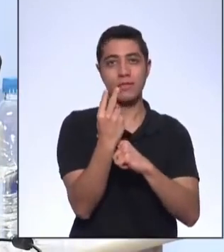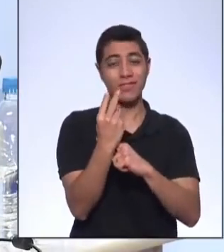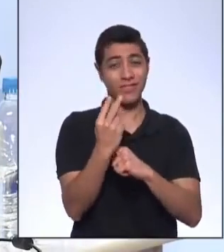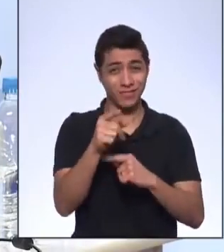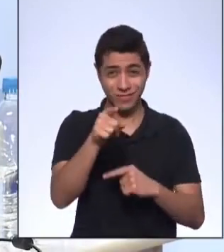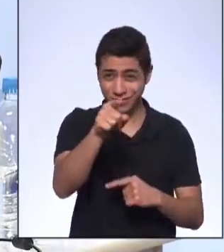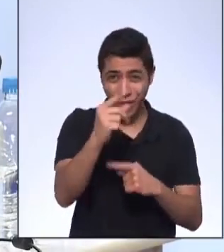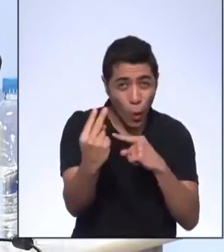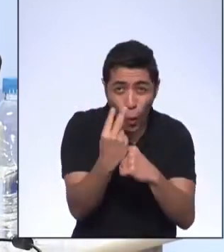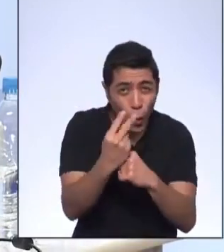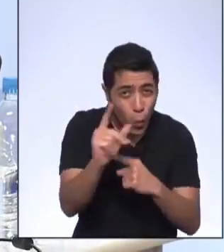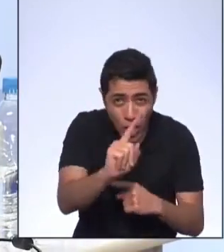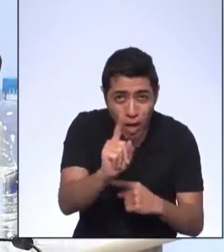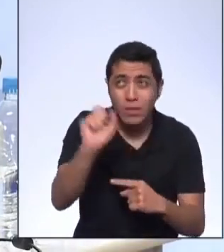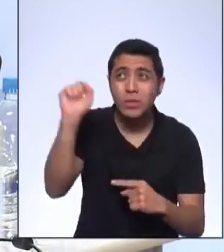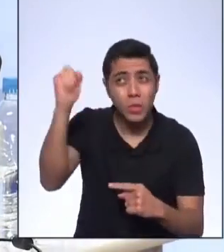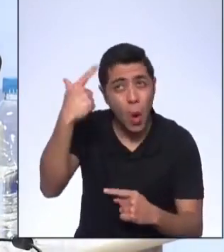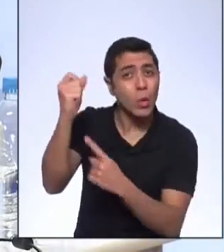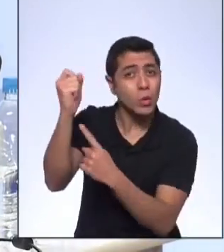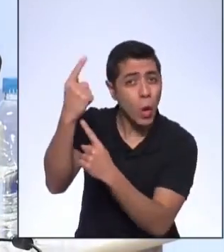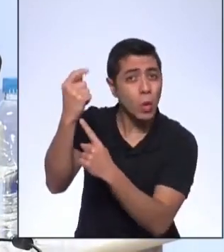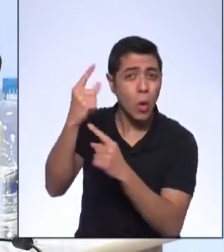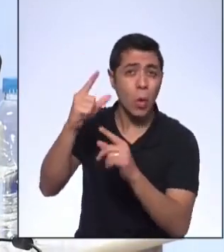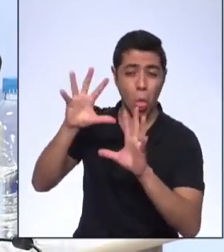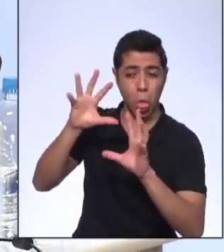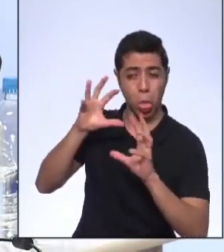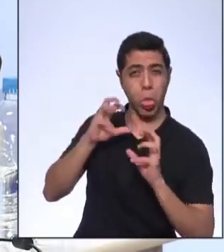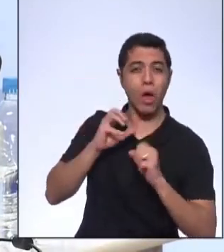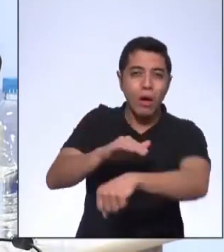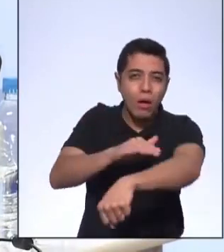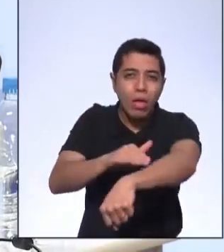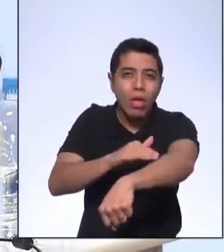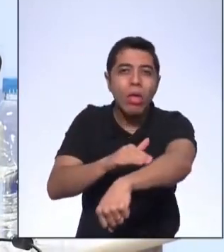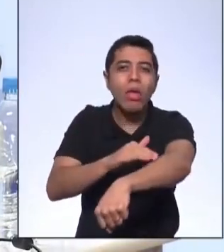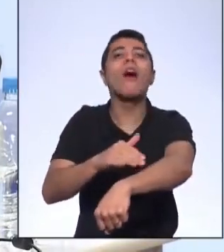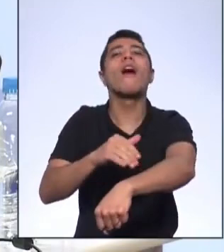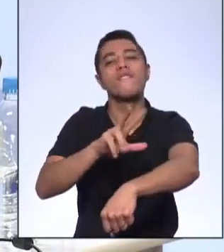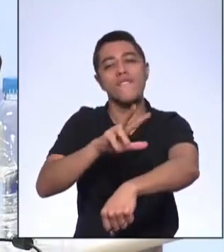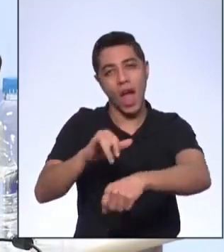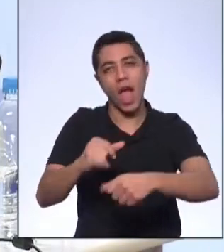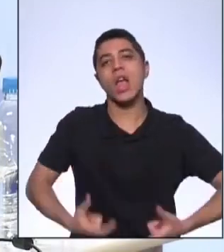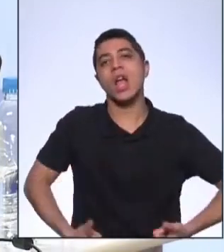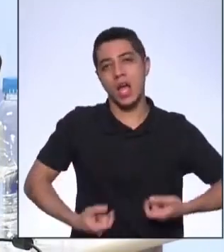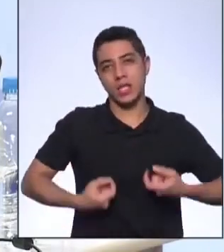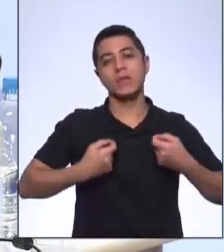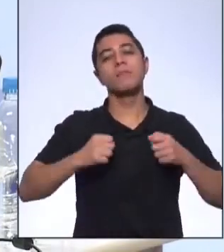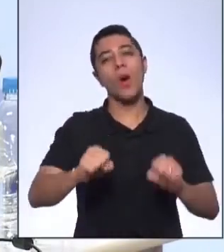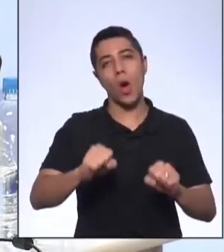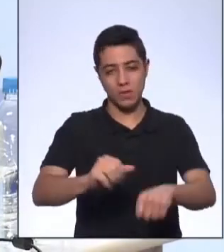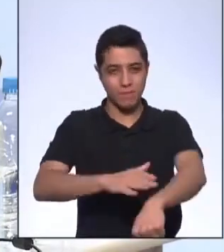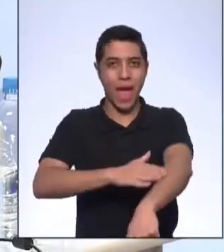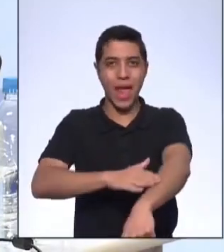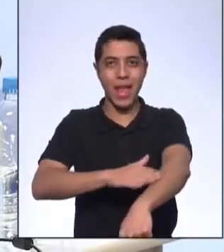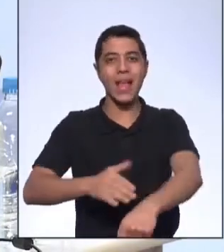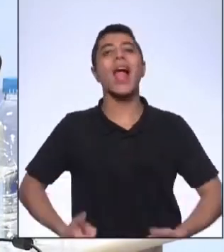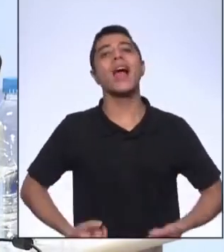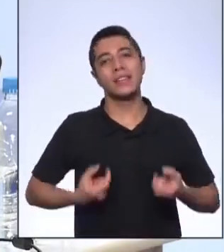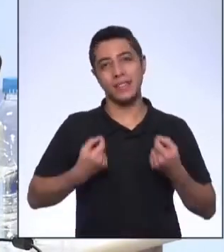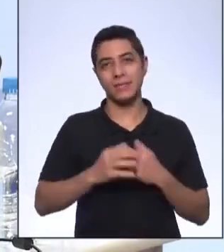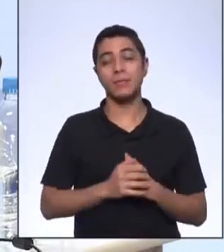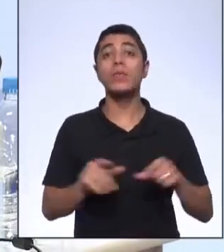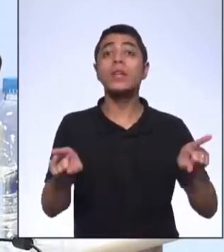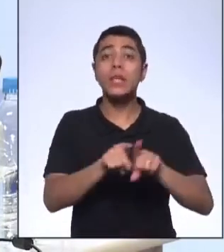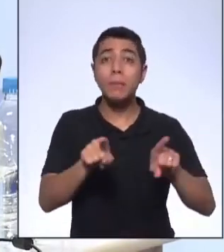pele. Ok? O de mama, a mesma coisa. Surgiu lá um carocinho na mama, né? A mulher, ela notou, por isso que ela tem que fazer o exame